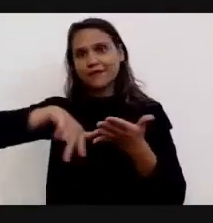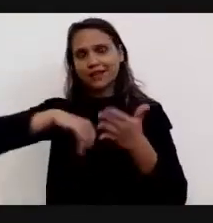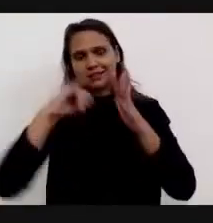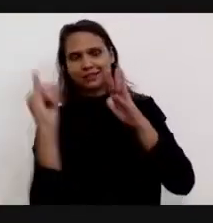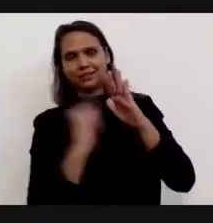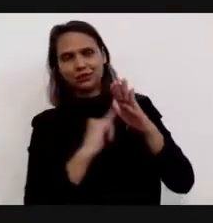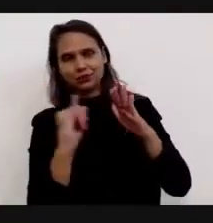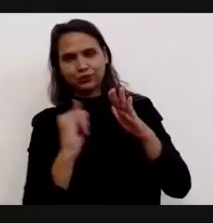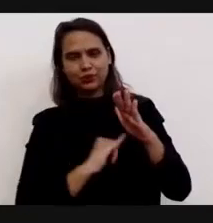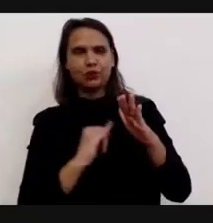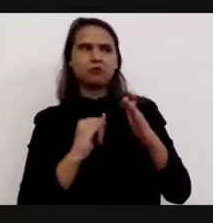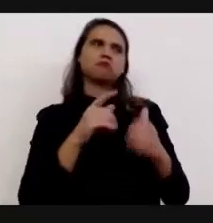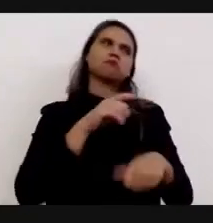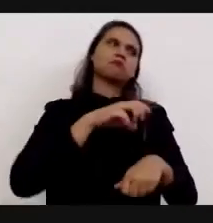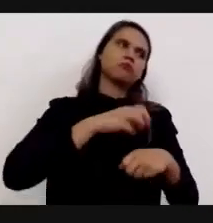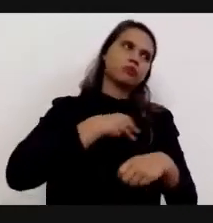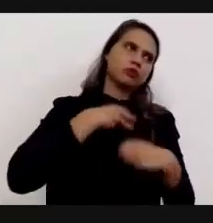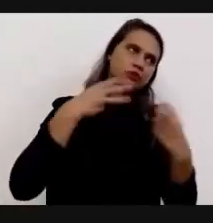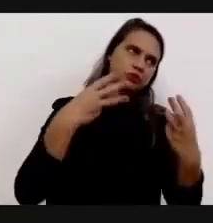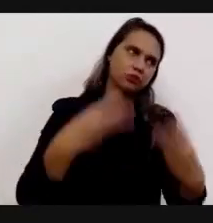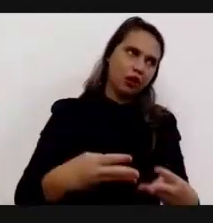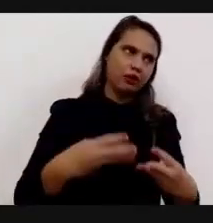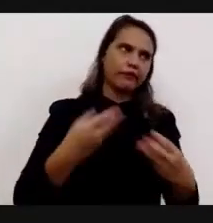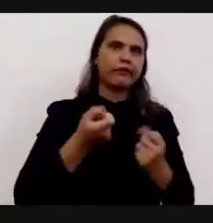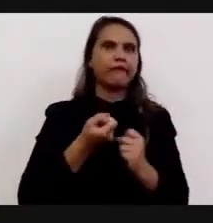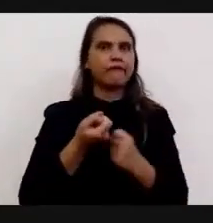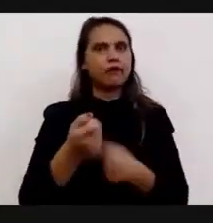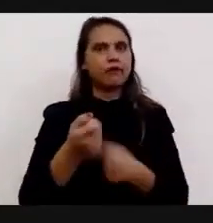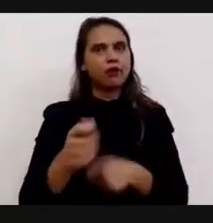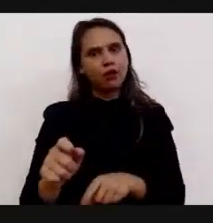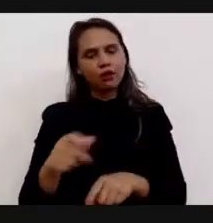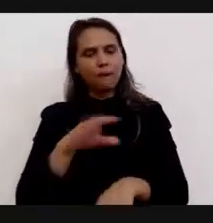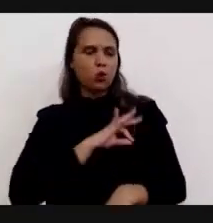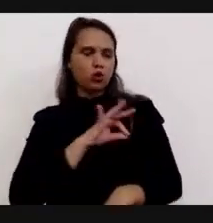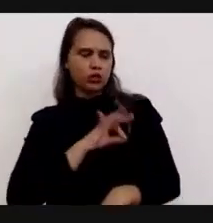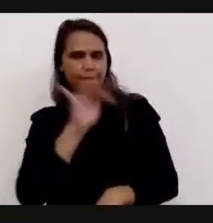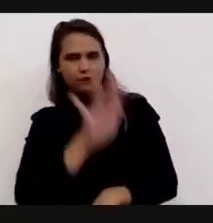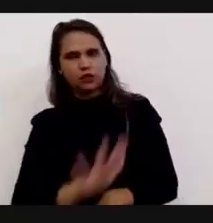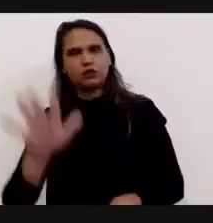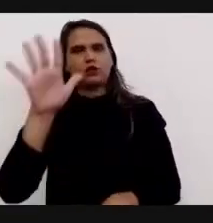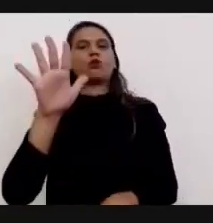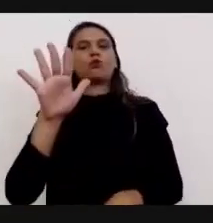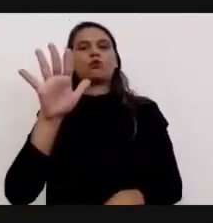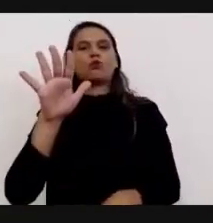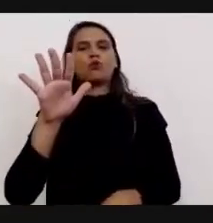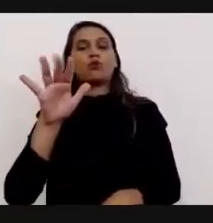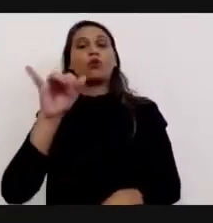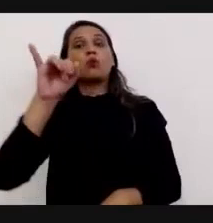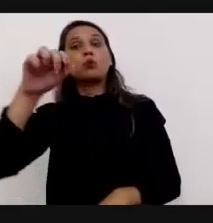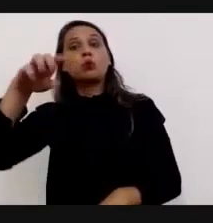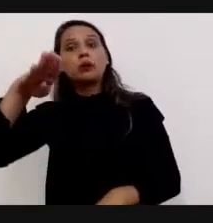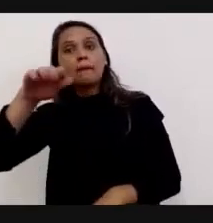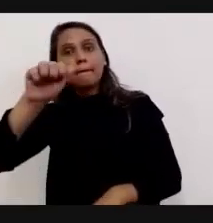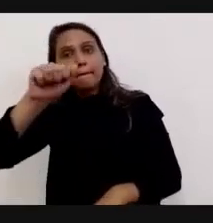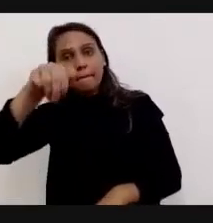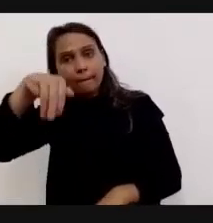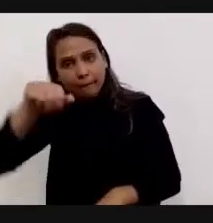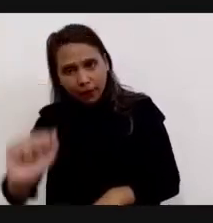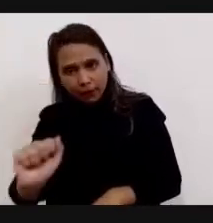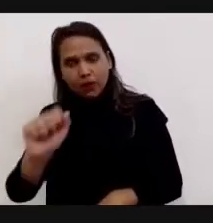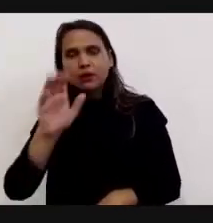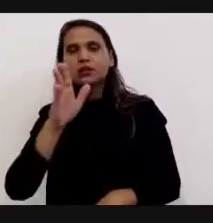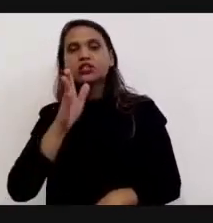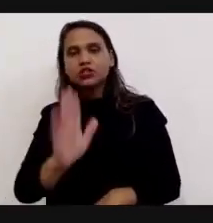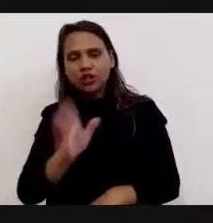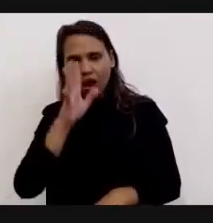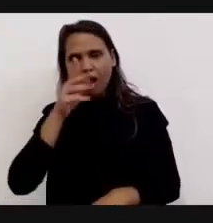instituições, que seria aí o Ministério da Defesa, a Polícia Federal e tal. E o IBAMA, agora já aproveitando, e eu já tenho